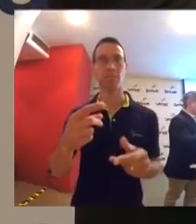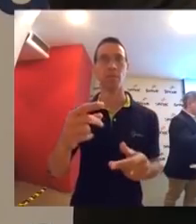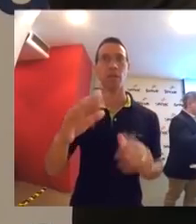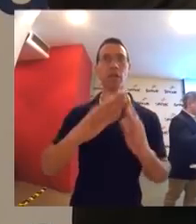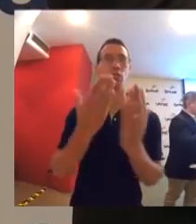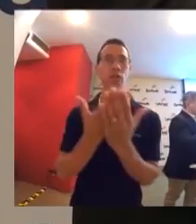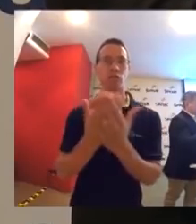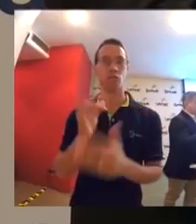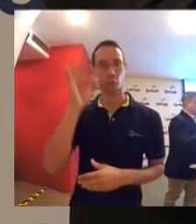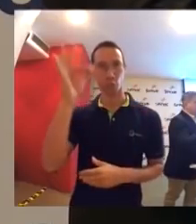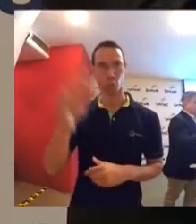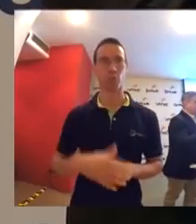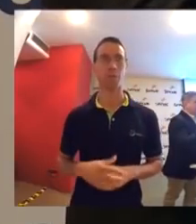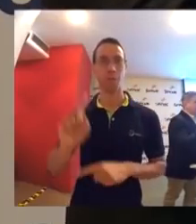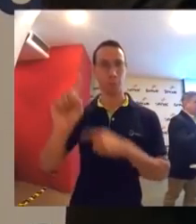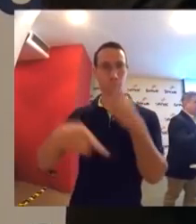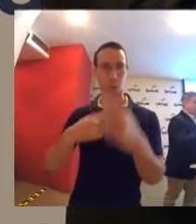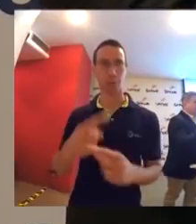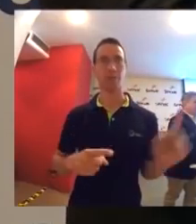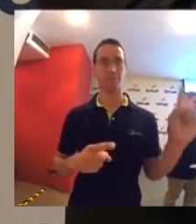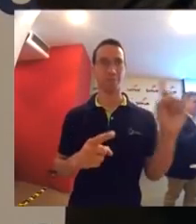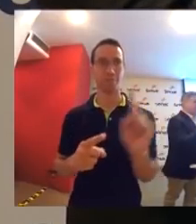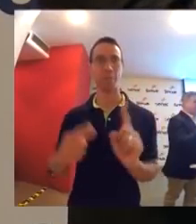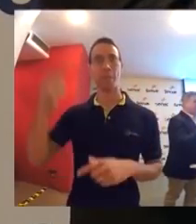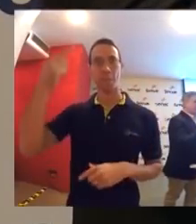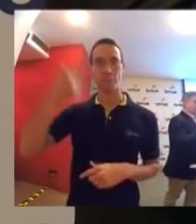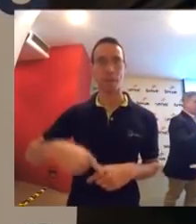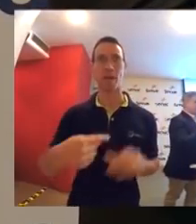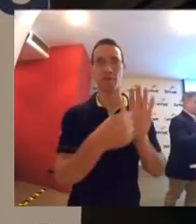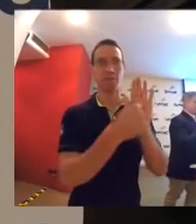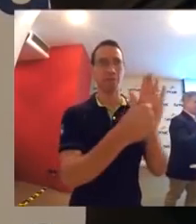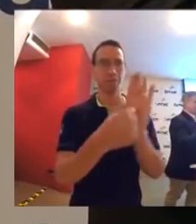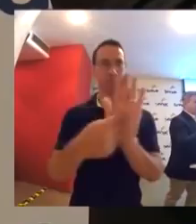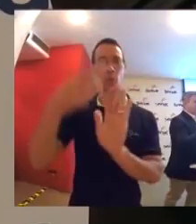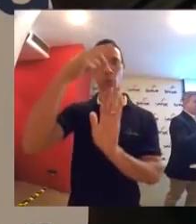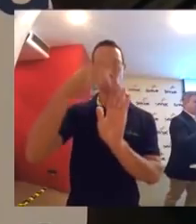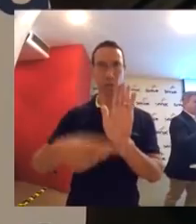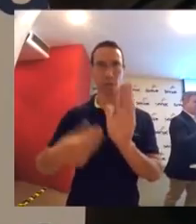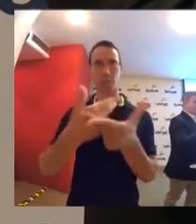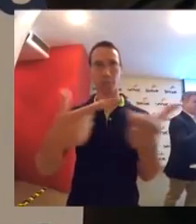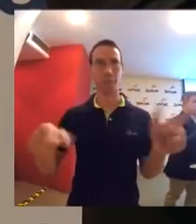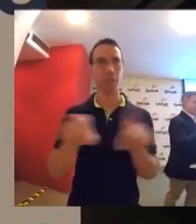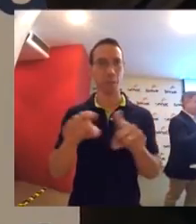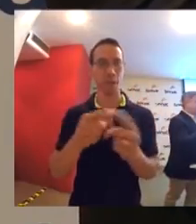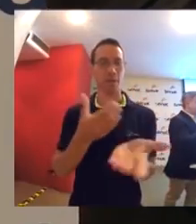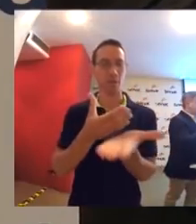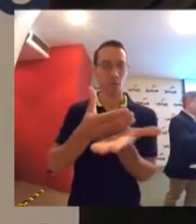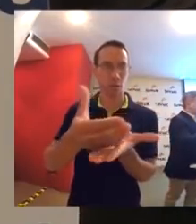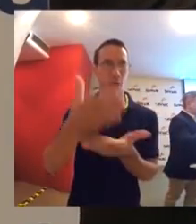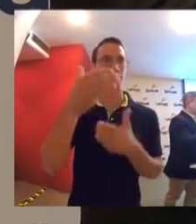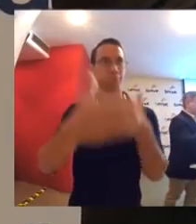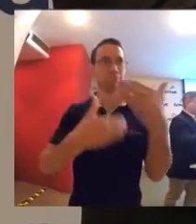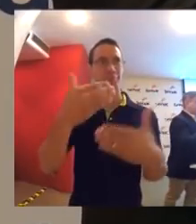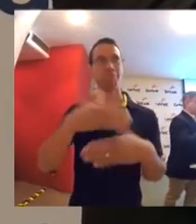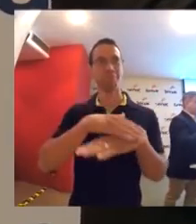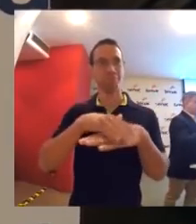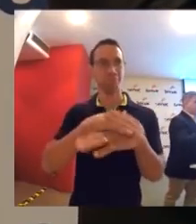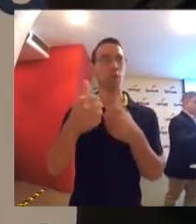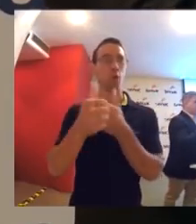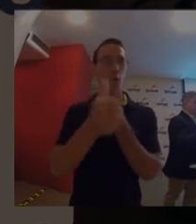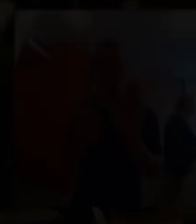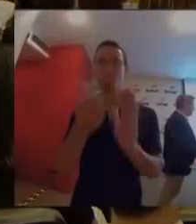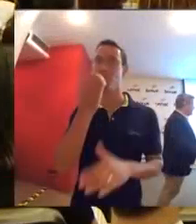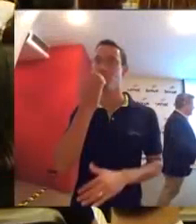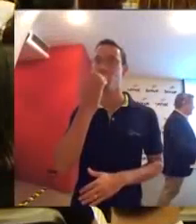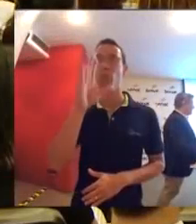e ela vai depois fazer um pouco mais, apresentar um pouco o projeto mesmo e fazer uma introdução e acompanhar depois o professor